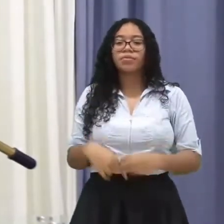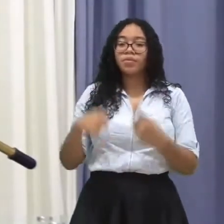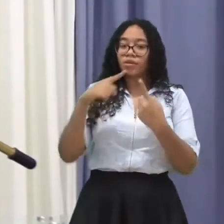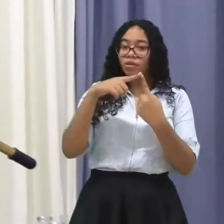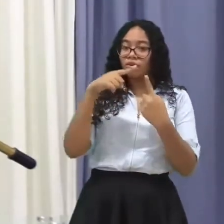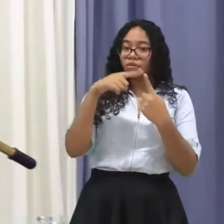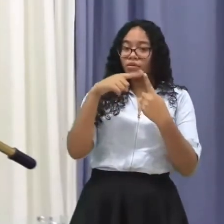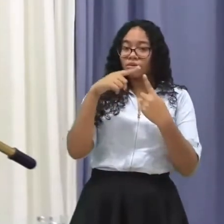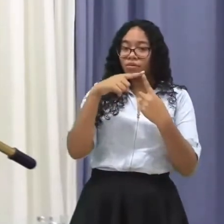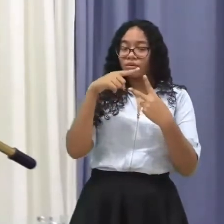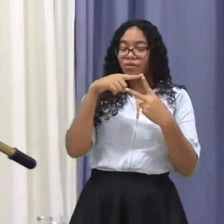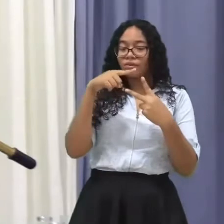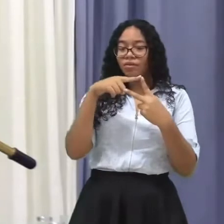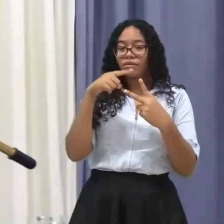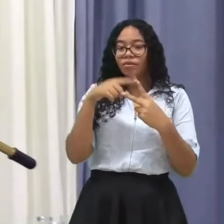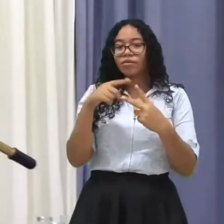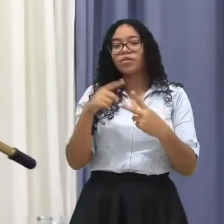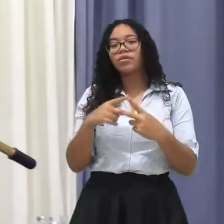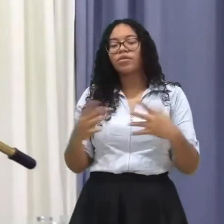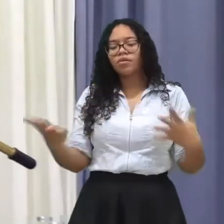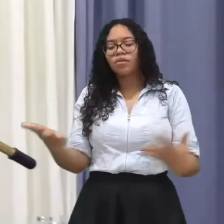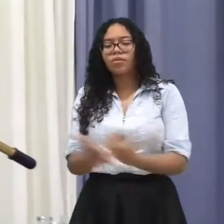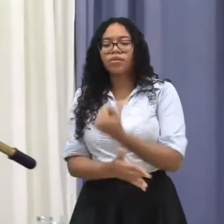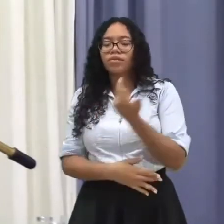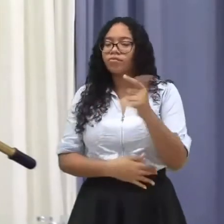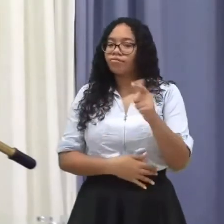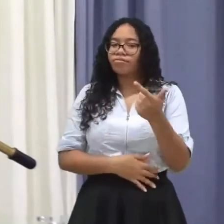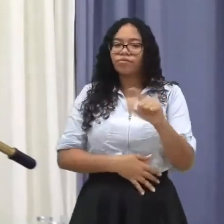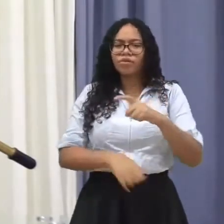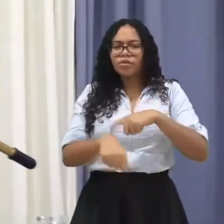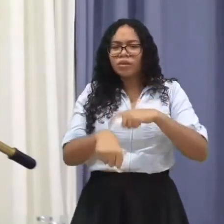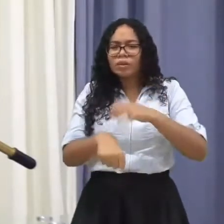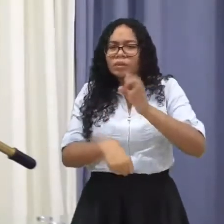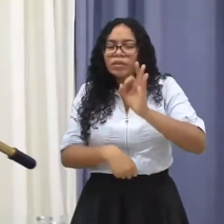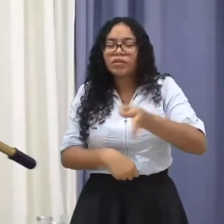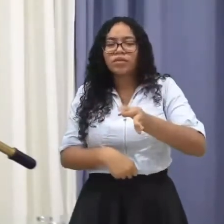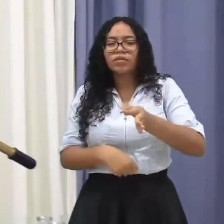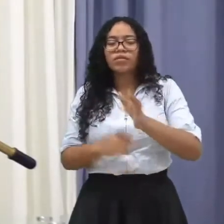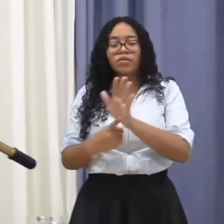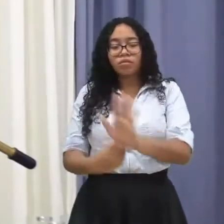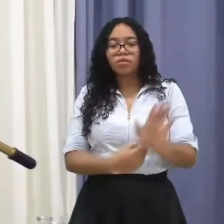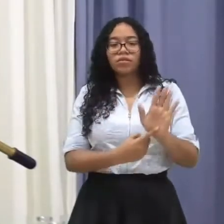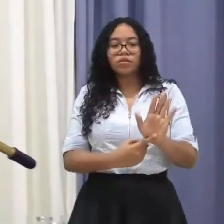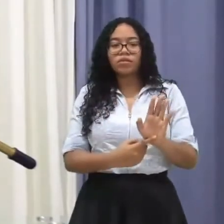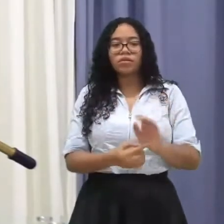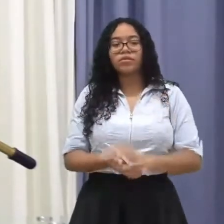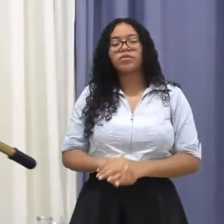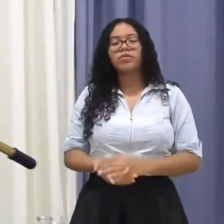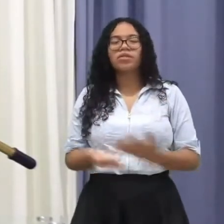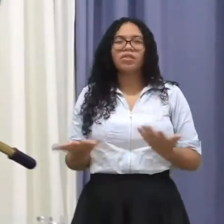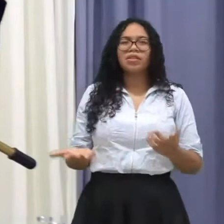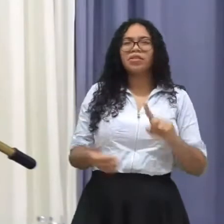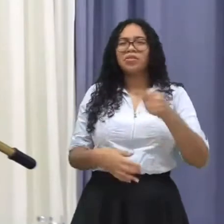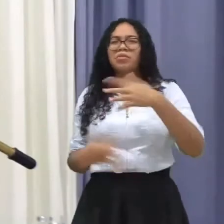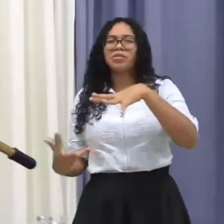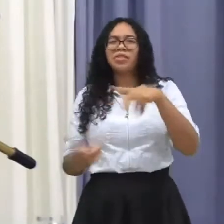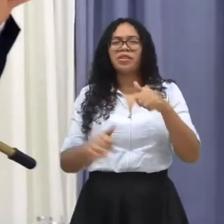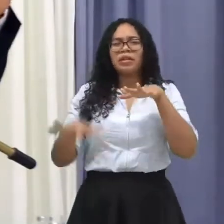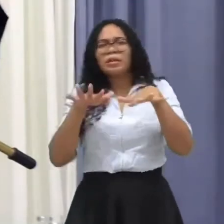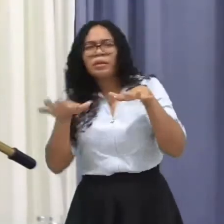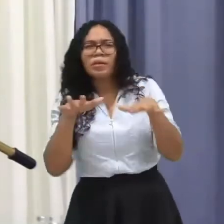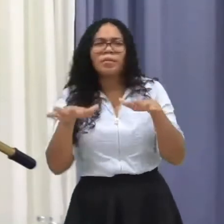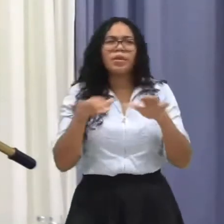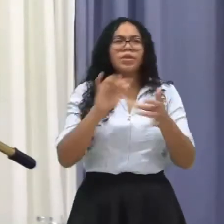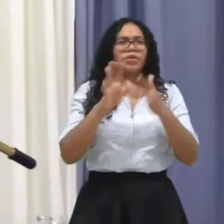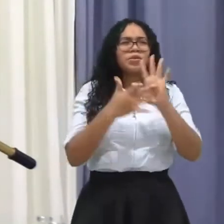é o arrebatamento, não há sinal para isto. Depois de sinal tal, depois que a terra tremer, no ano tal, Jesus